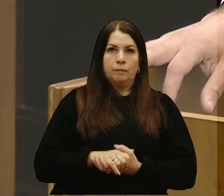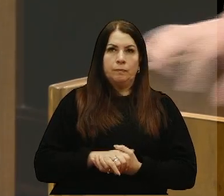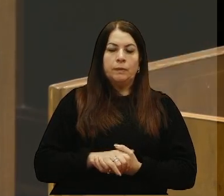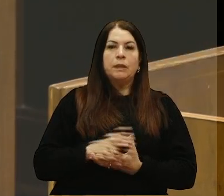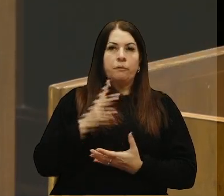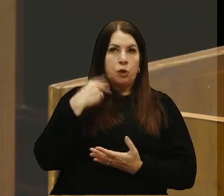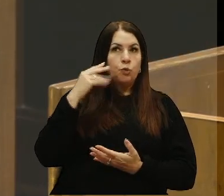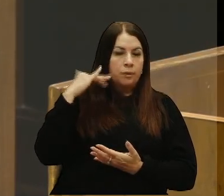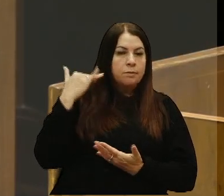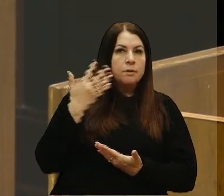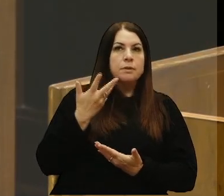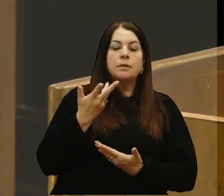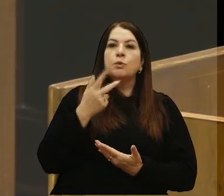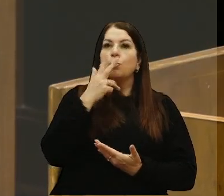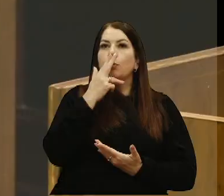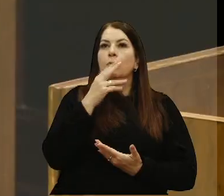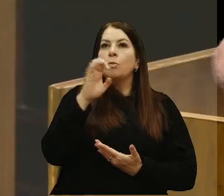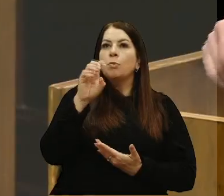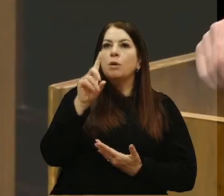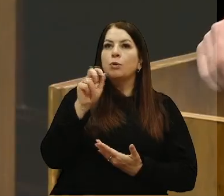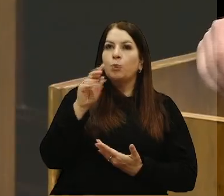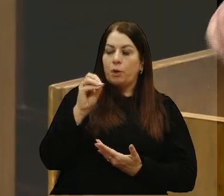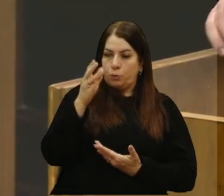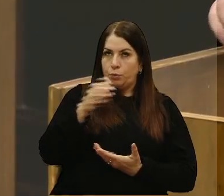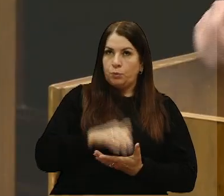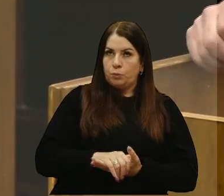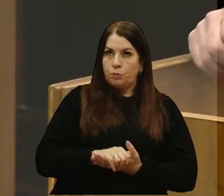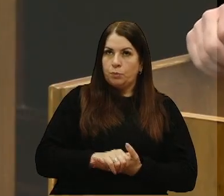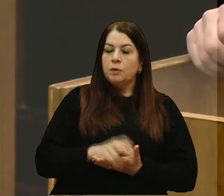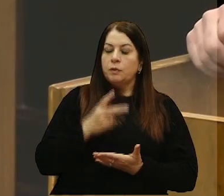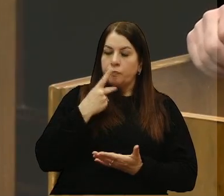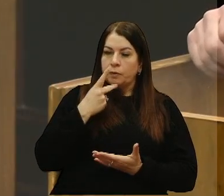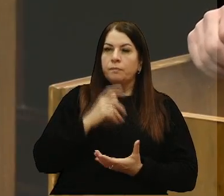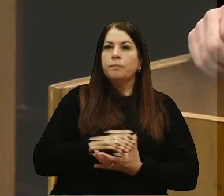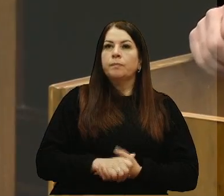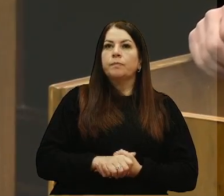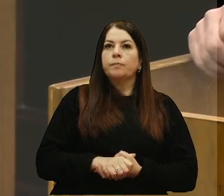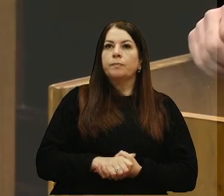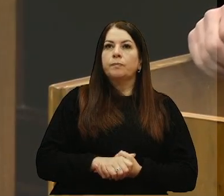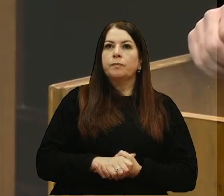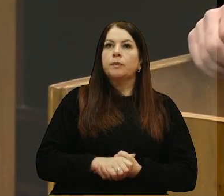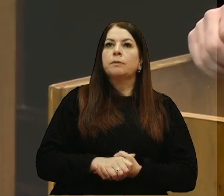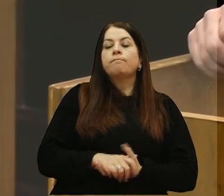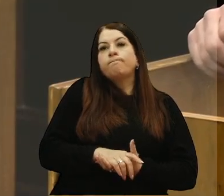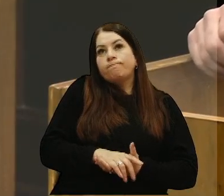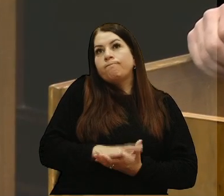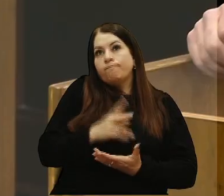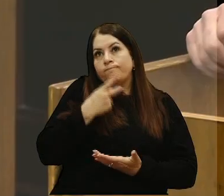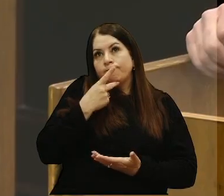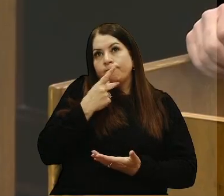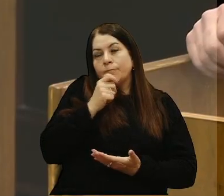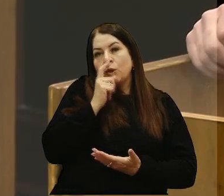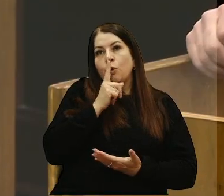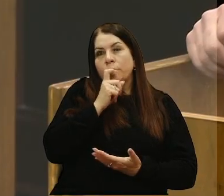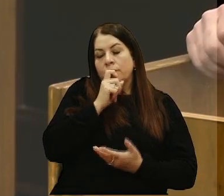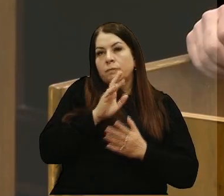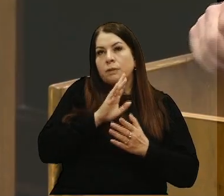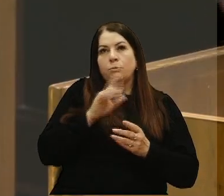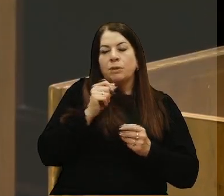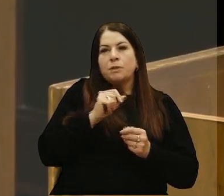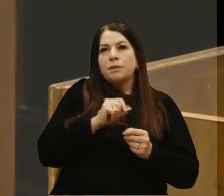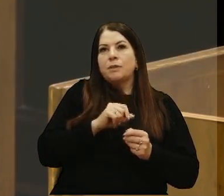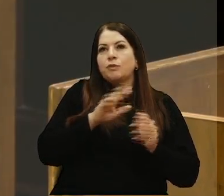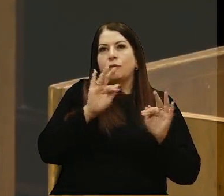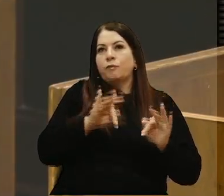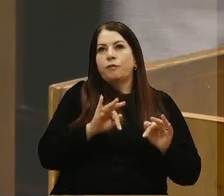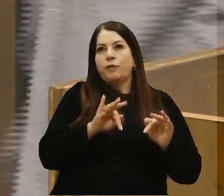é o seguinte: o tal Eduardo, ele fala o seguinte: confesso que não consigo superar a dependência